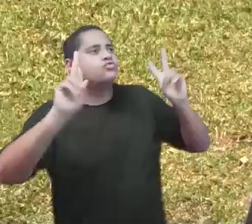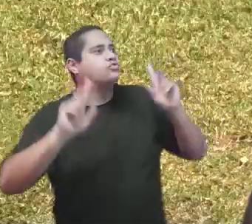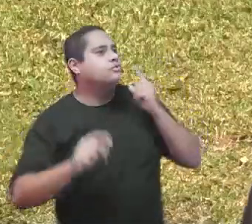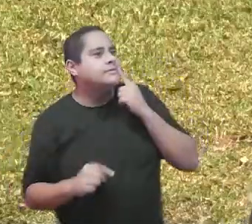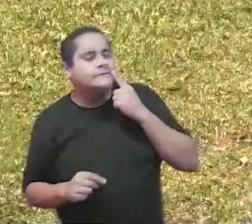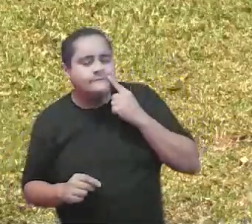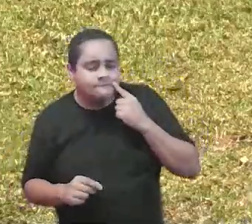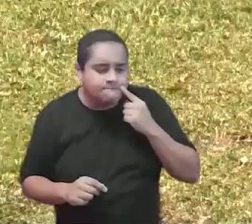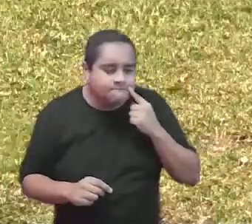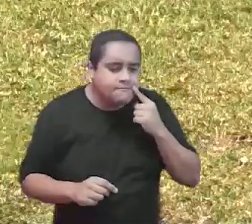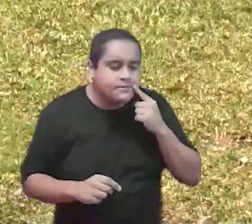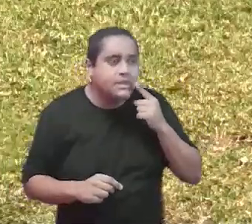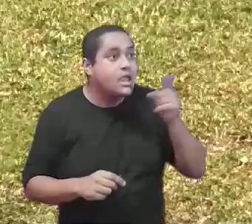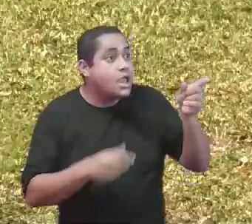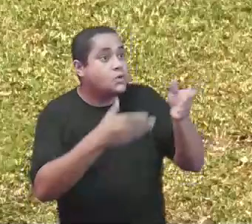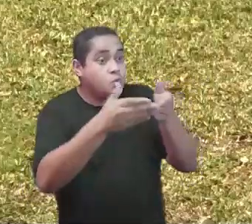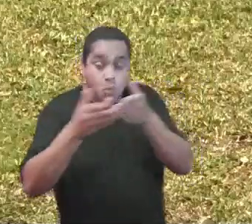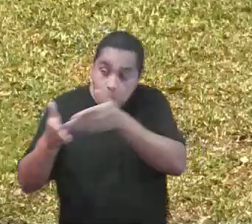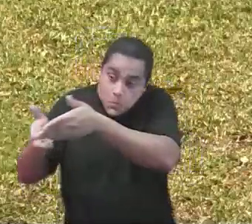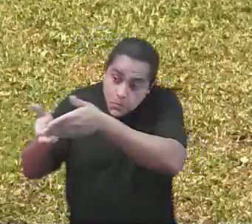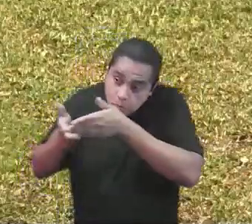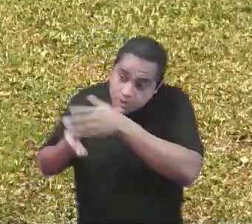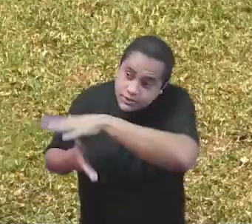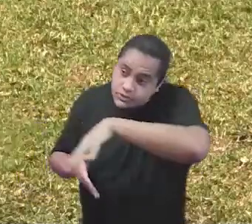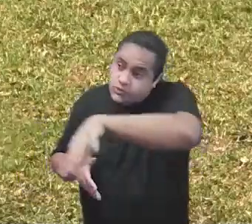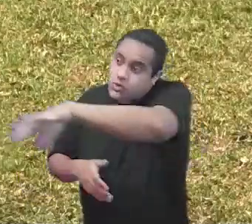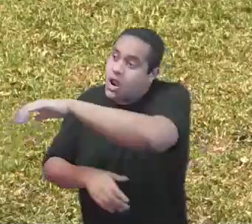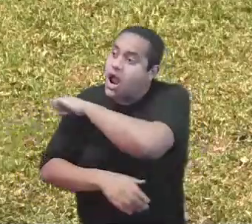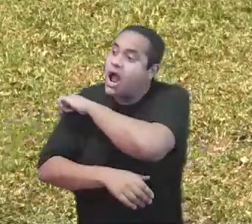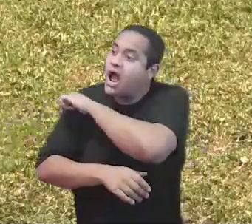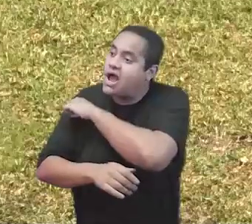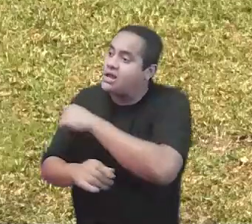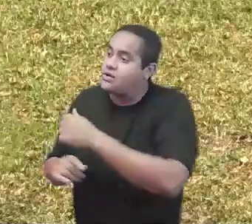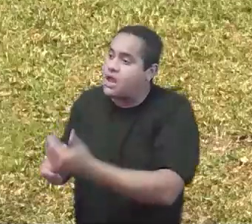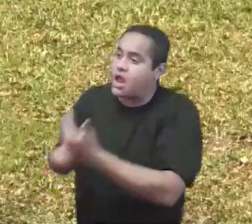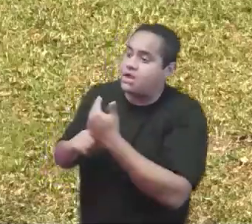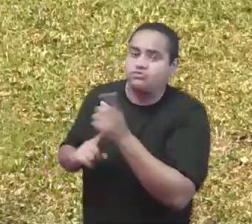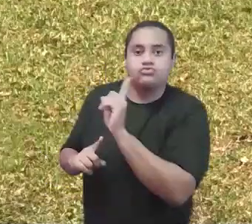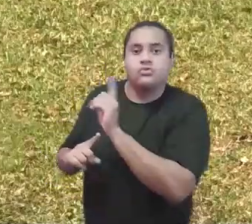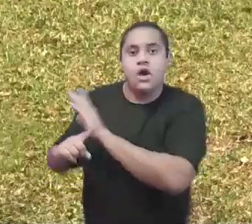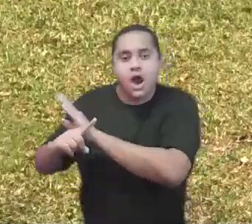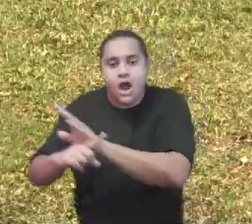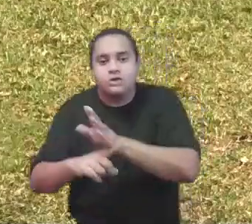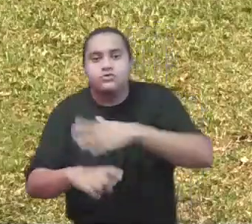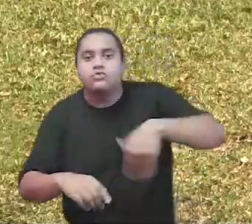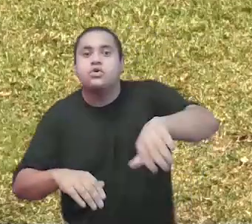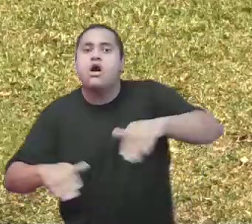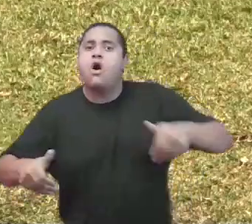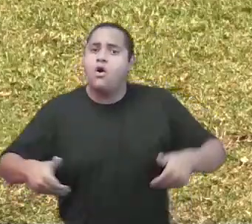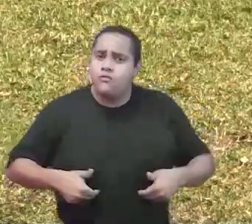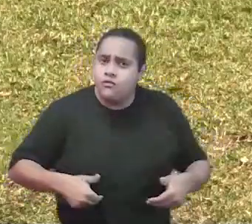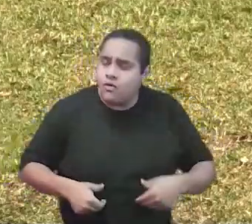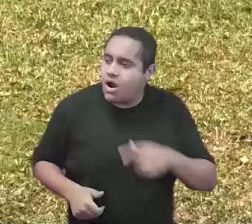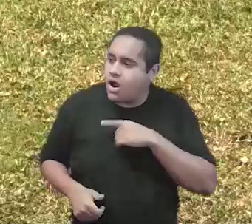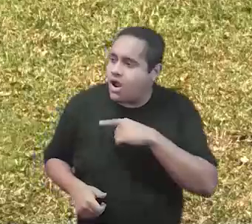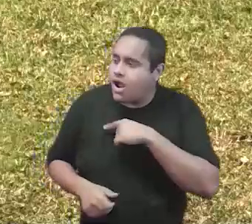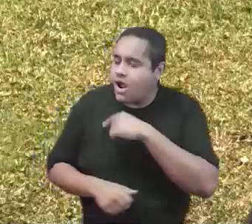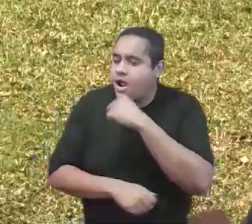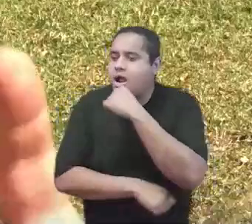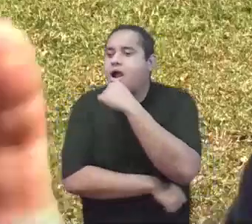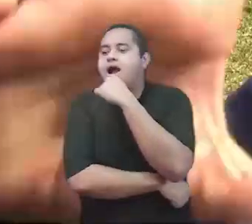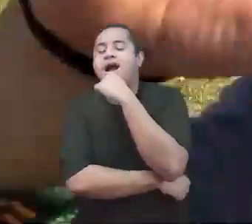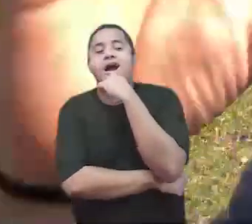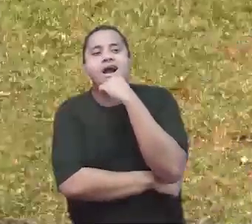tudo, e aí eu pedisse para os alunos uma colaboração para campanhas de arrecadação para fome? E